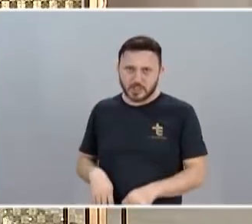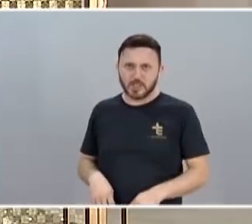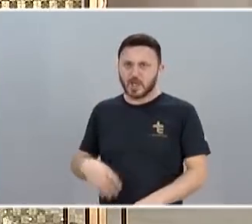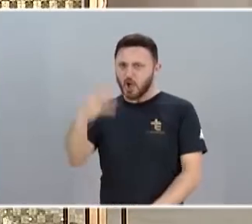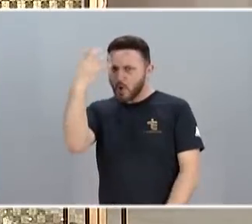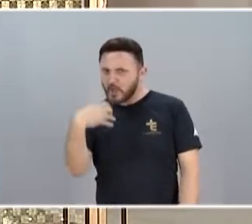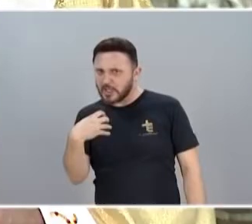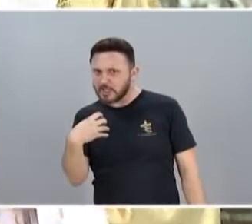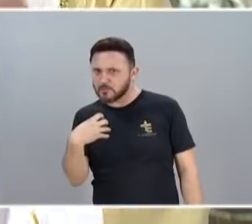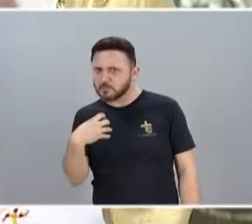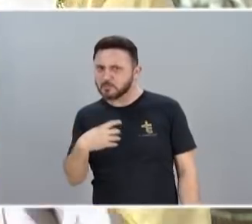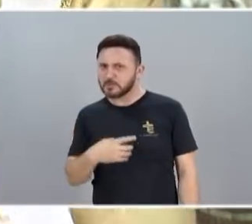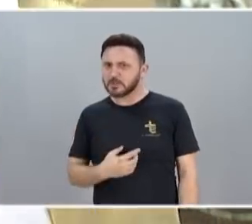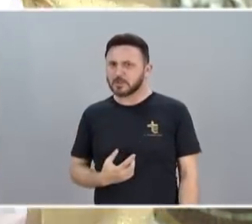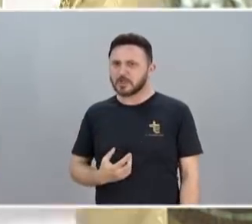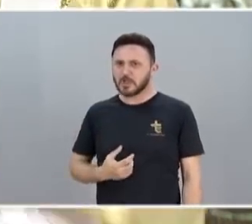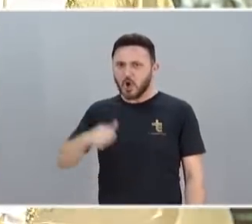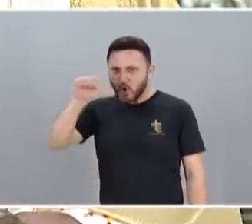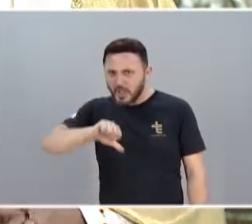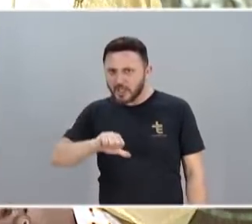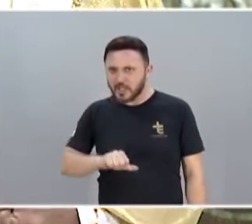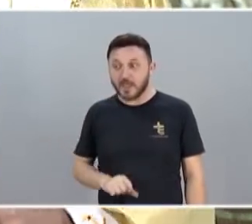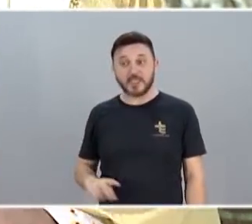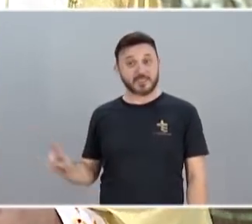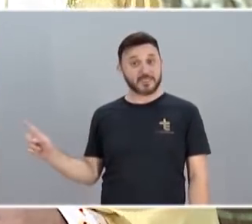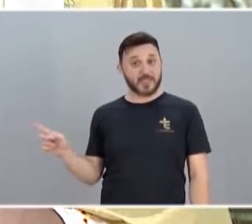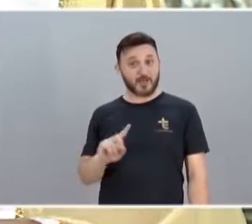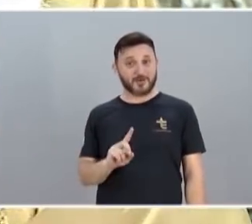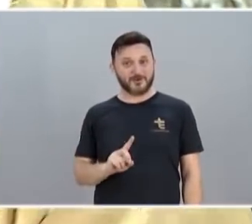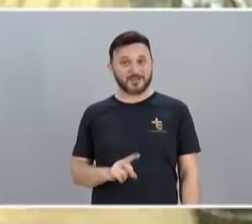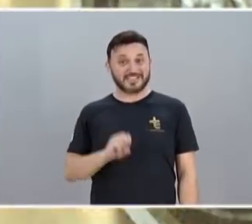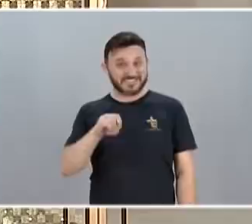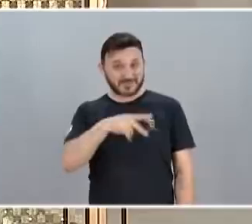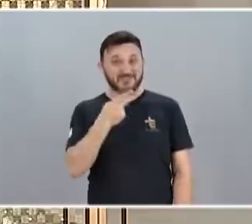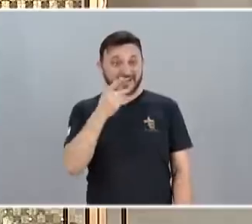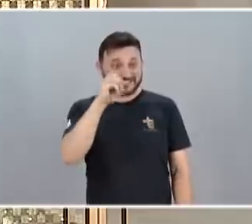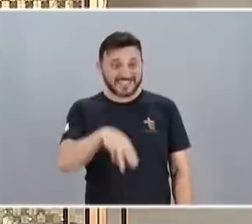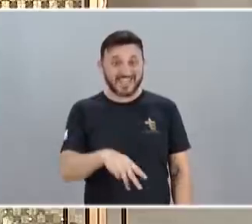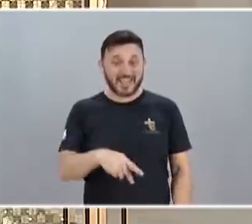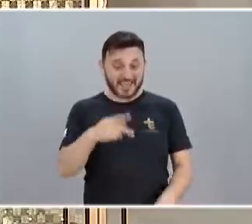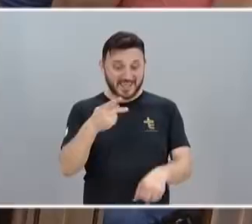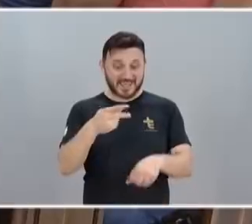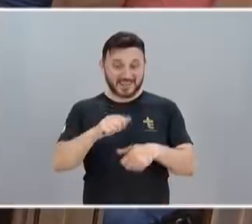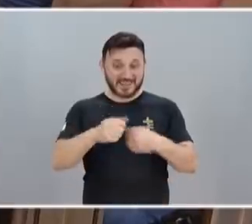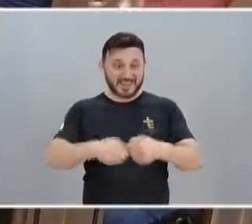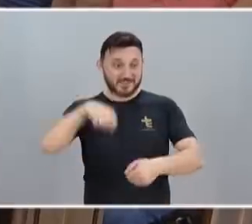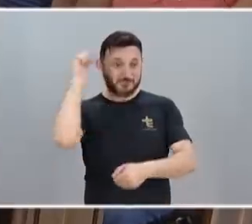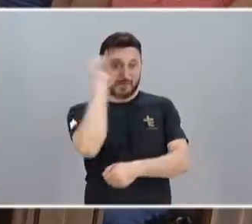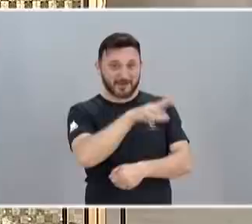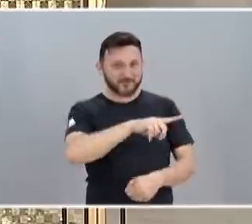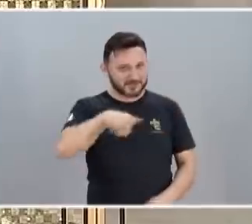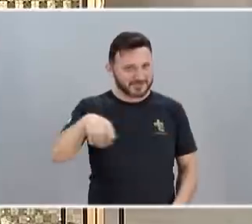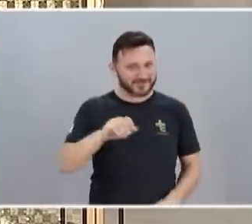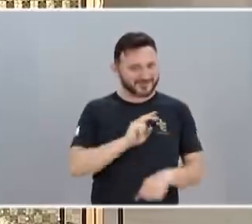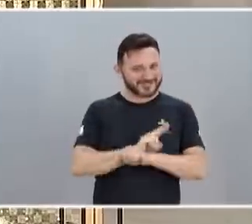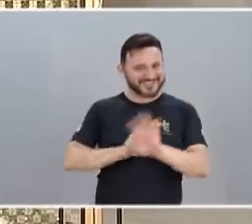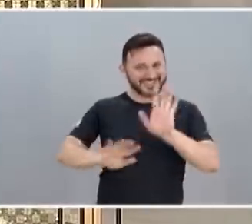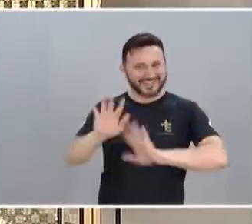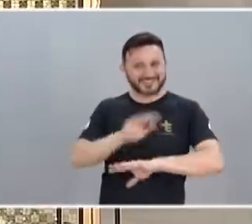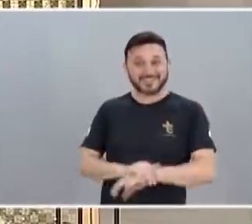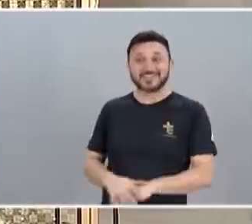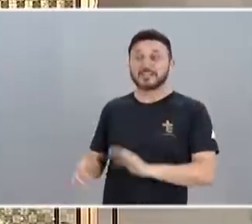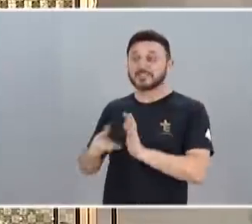ruim? Fale que sim, que leva um terço. O mestre era ruim? Não. O mestre era